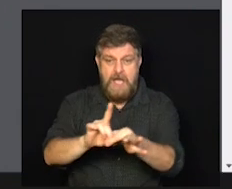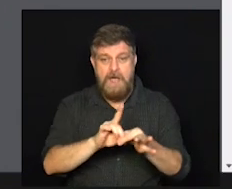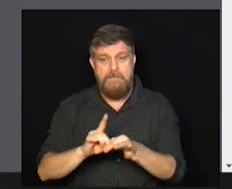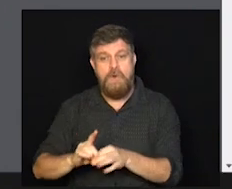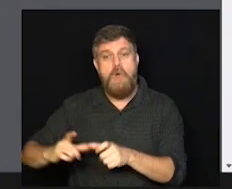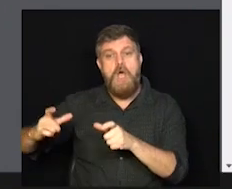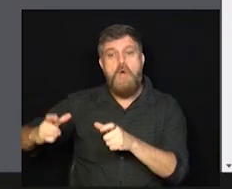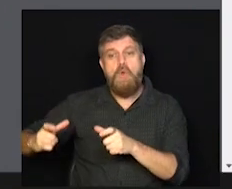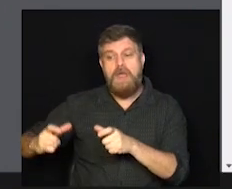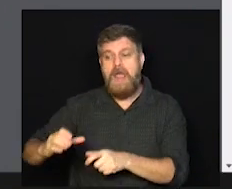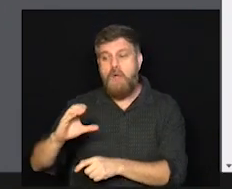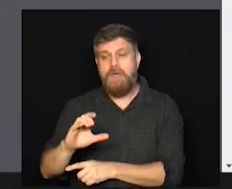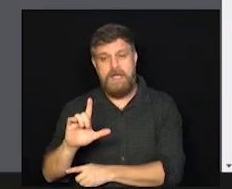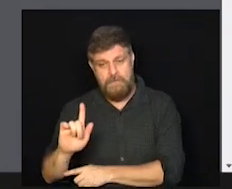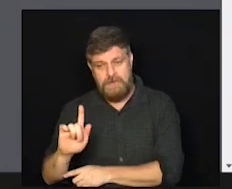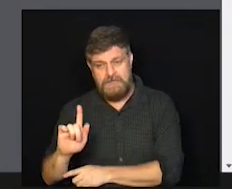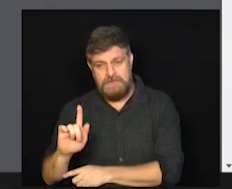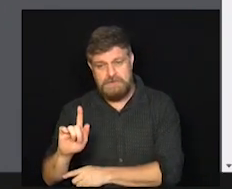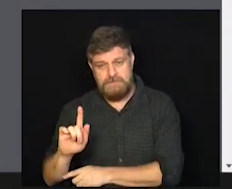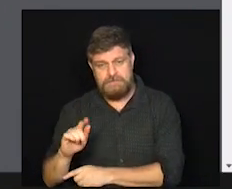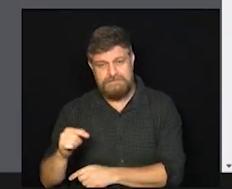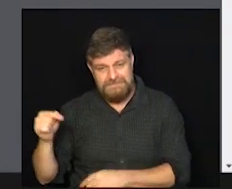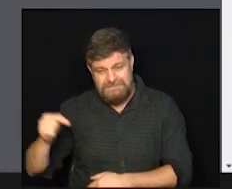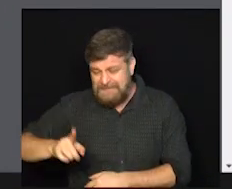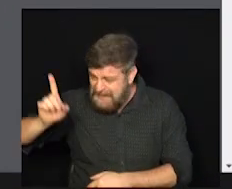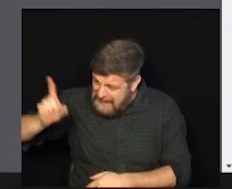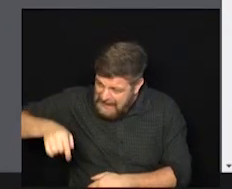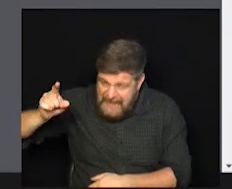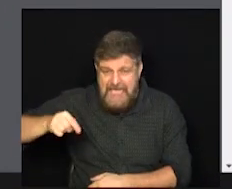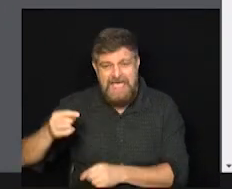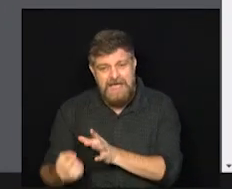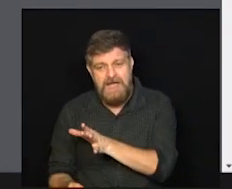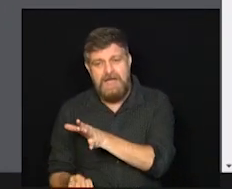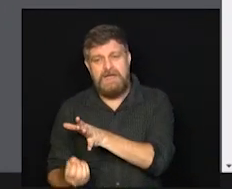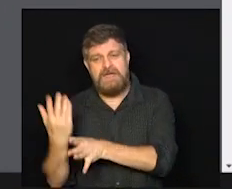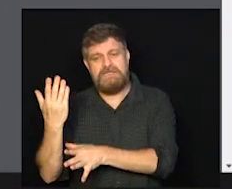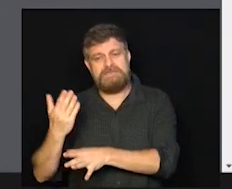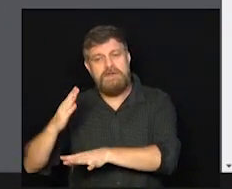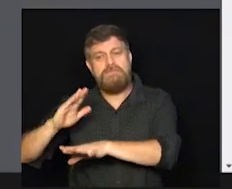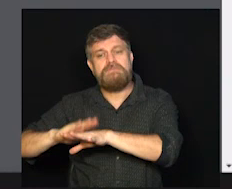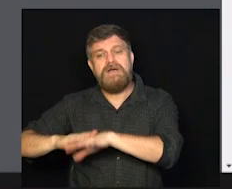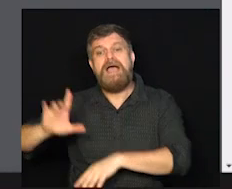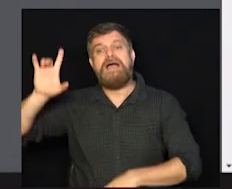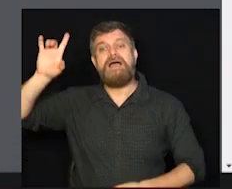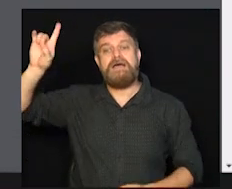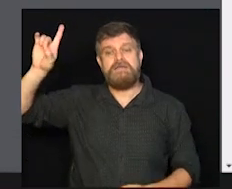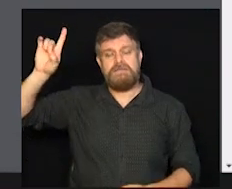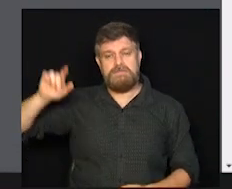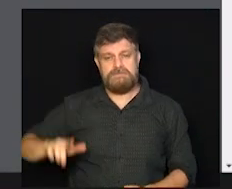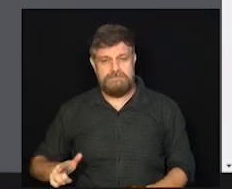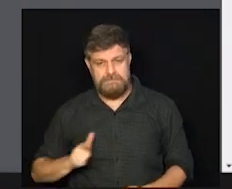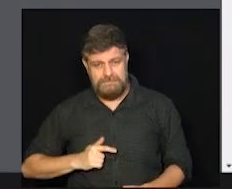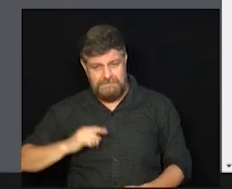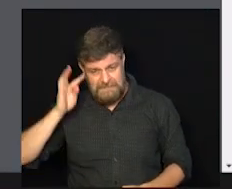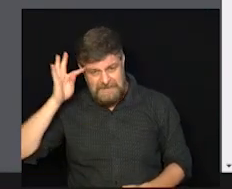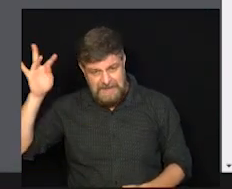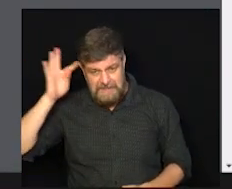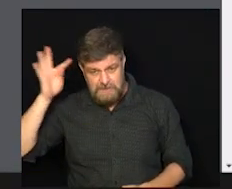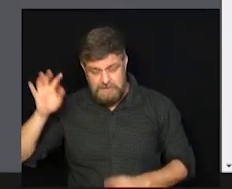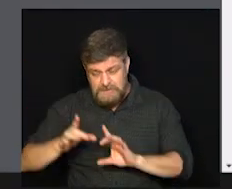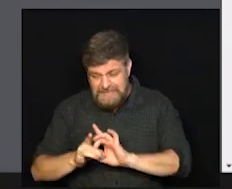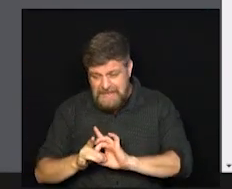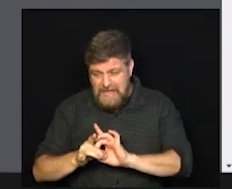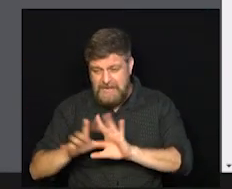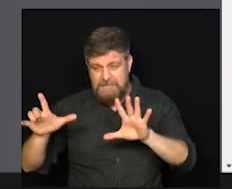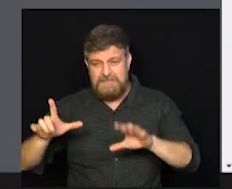a extensão, não, é a criação de Deus. A pedagogia libertadora do Paulo Freire também é algo que